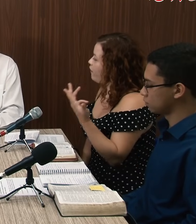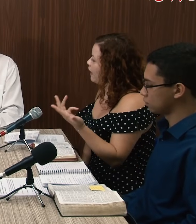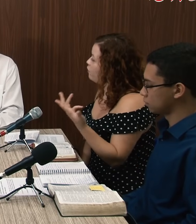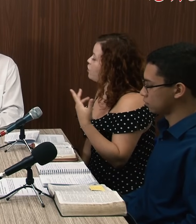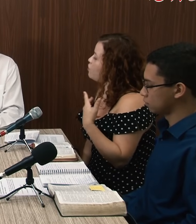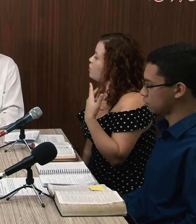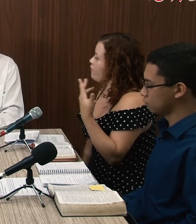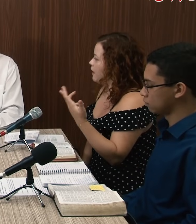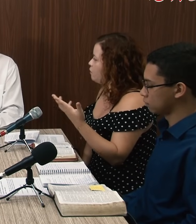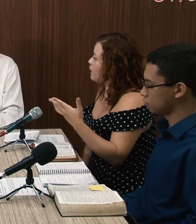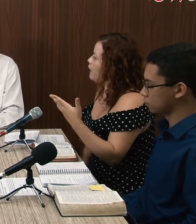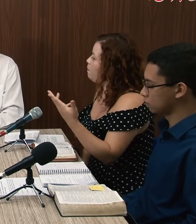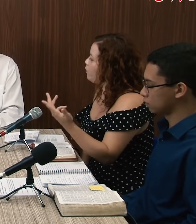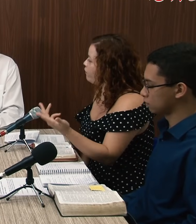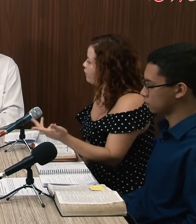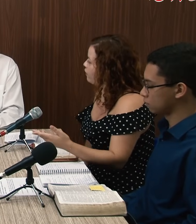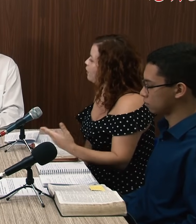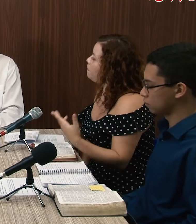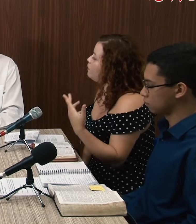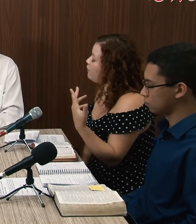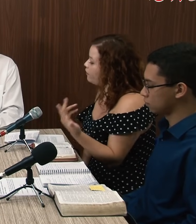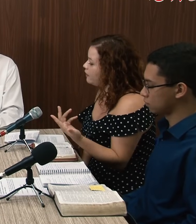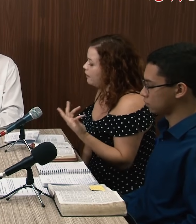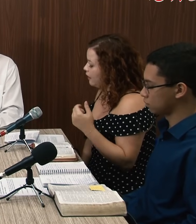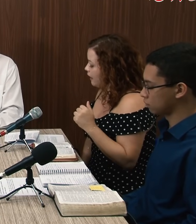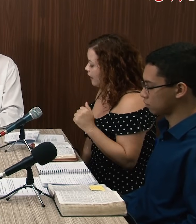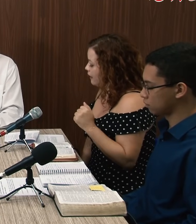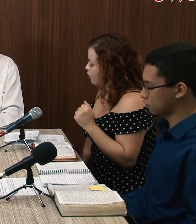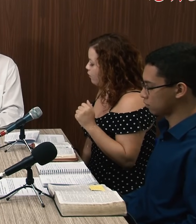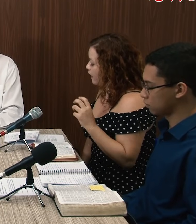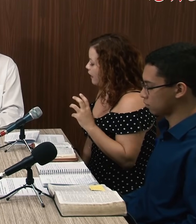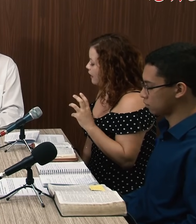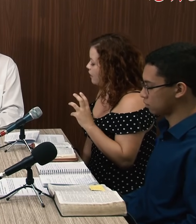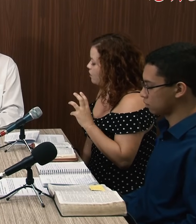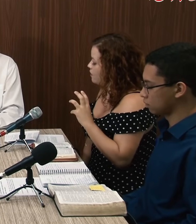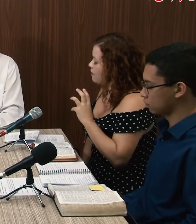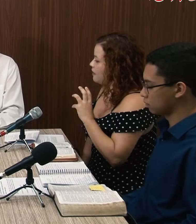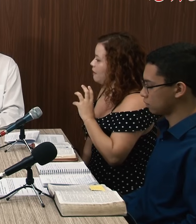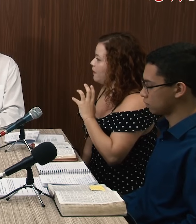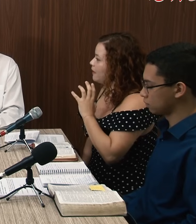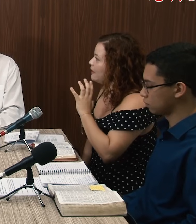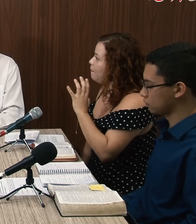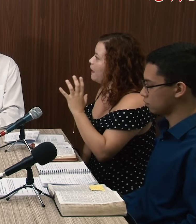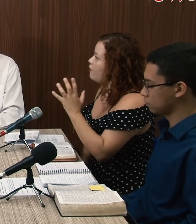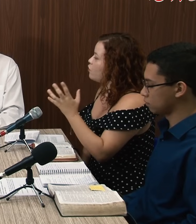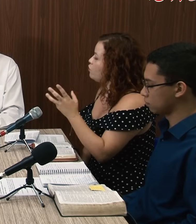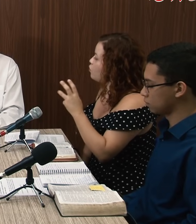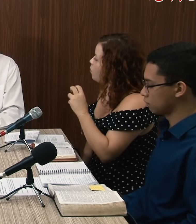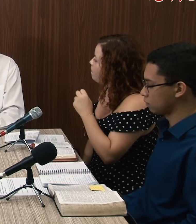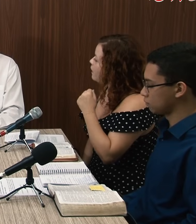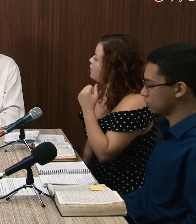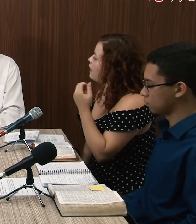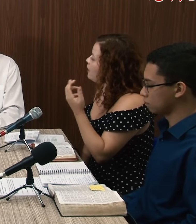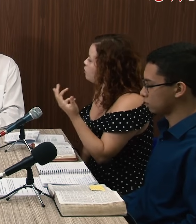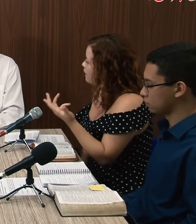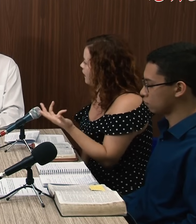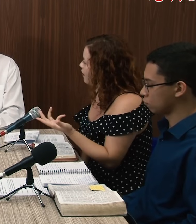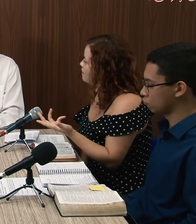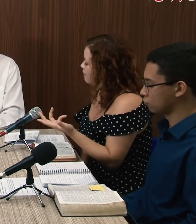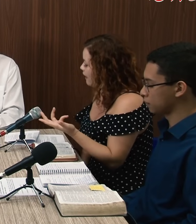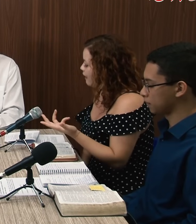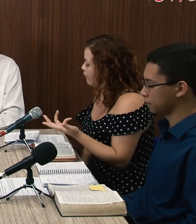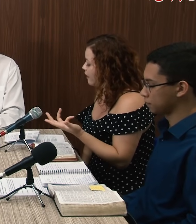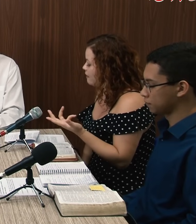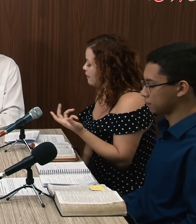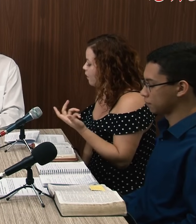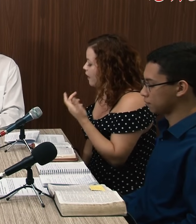alimento revelado, Jesus revelado, porque ele é o pão vivo, ele é o pão da vida. Então fala ali de se alimentar da palavra junto, de compartilhar a